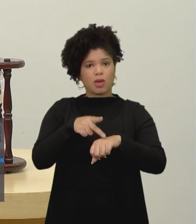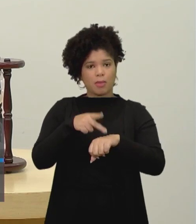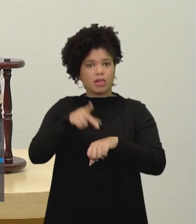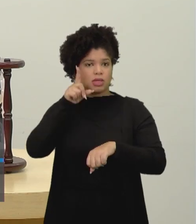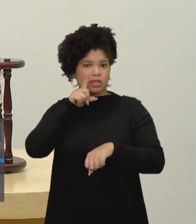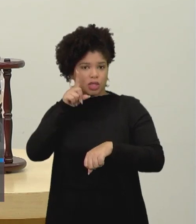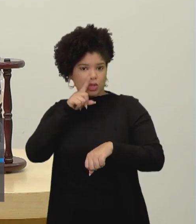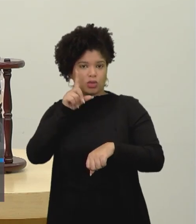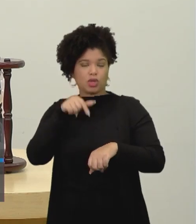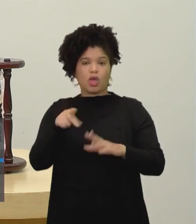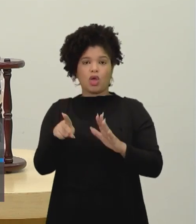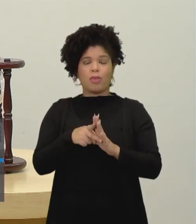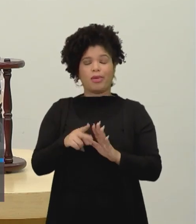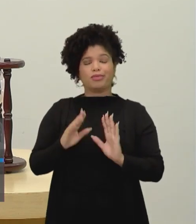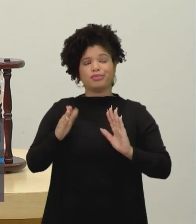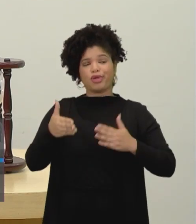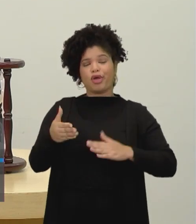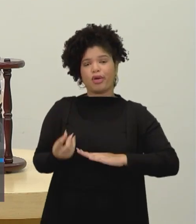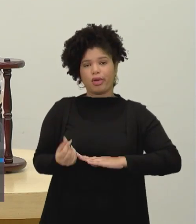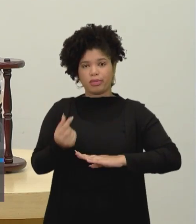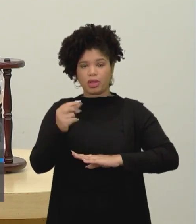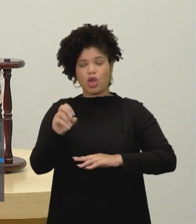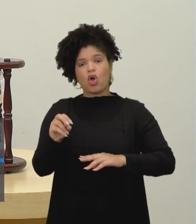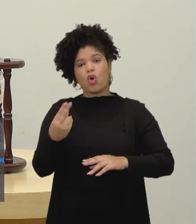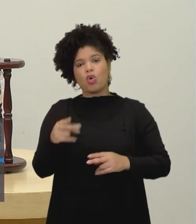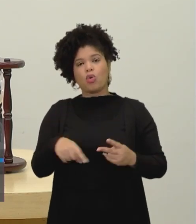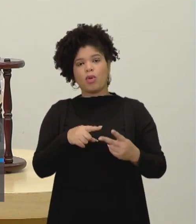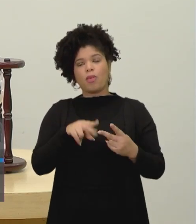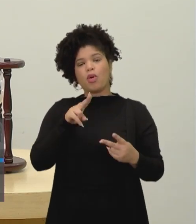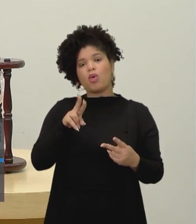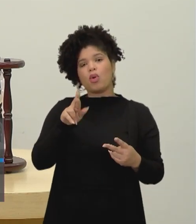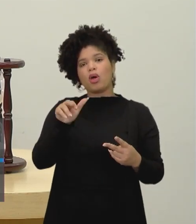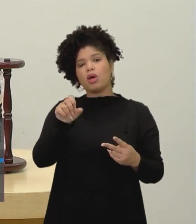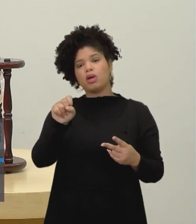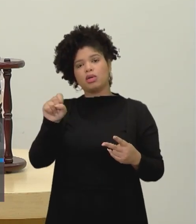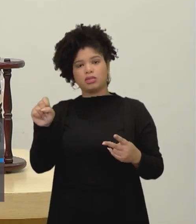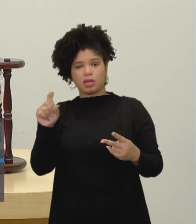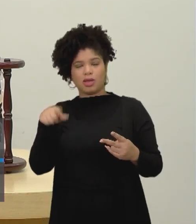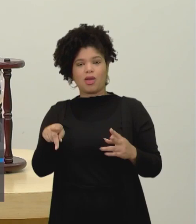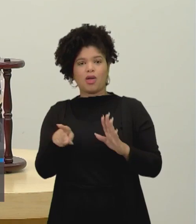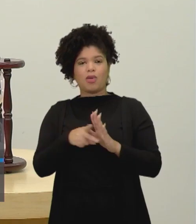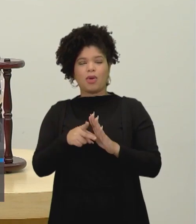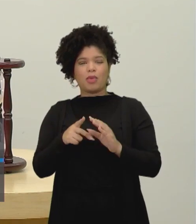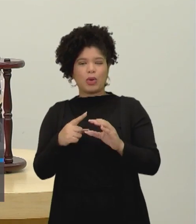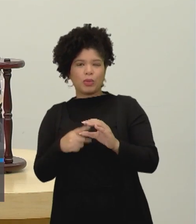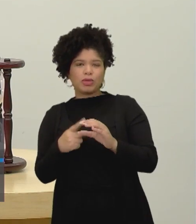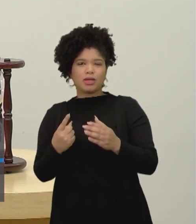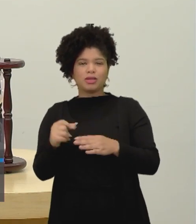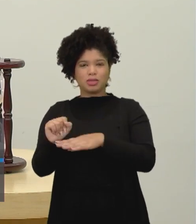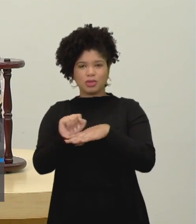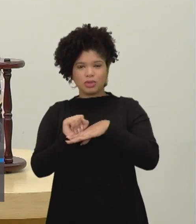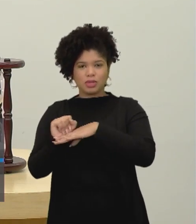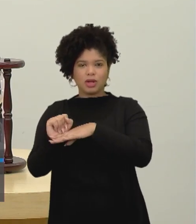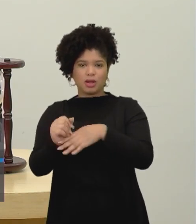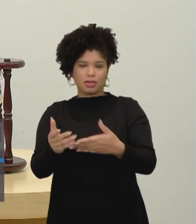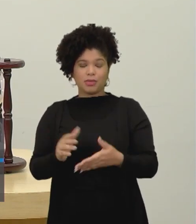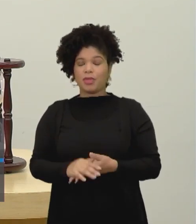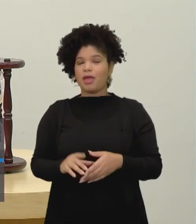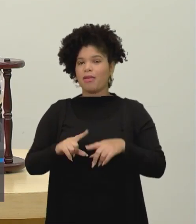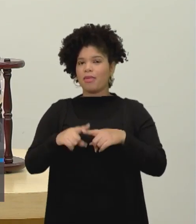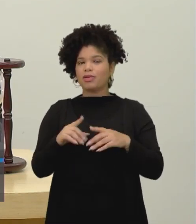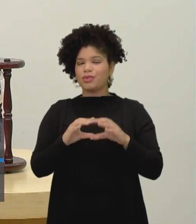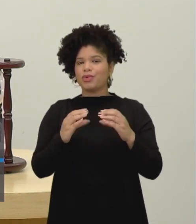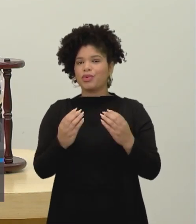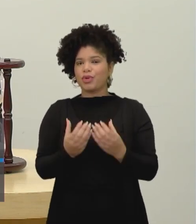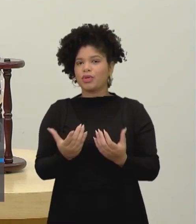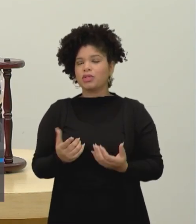na lógica capitalista, ou ficaria do lado da União Soviética, ali na lógica socialista. Só que, na Conferência de